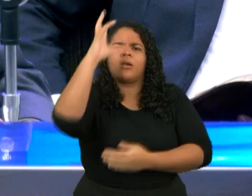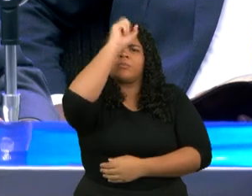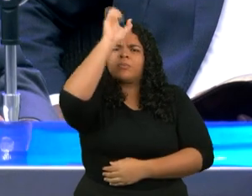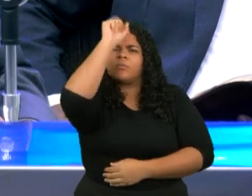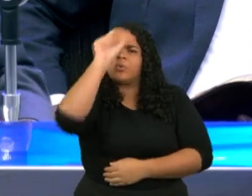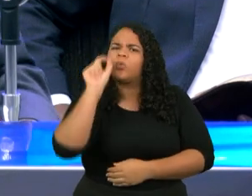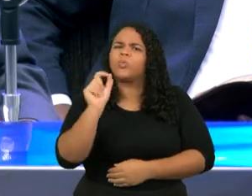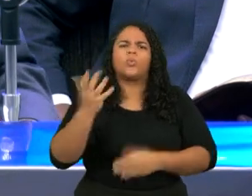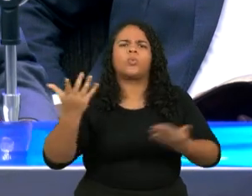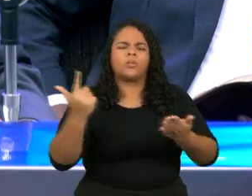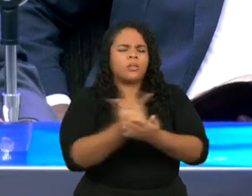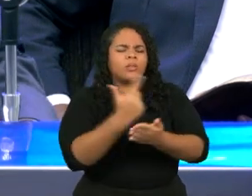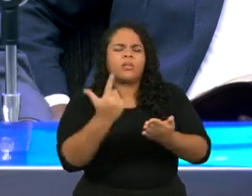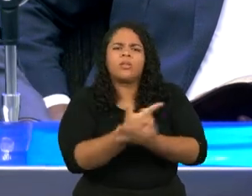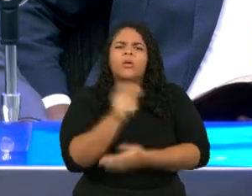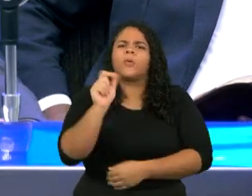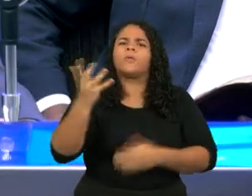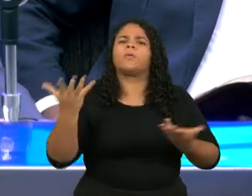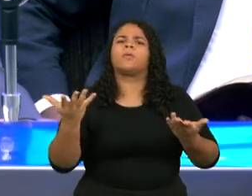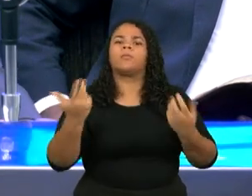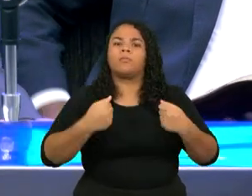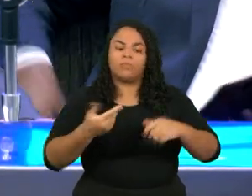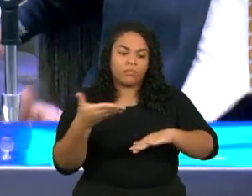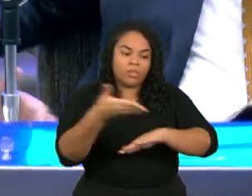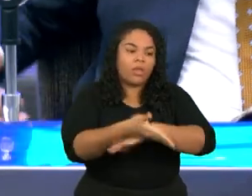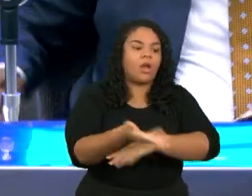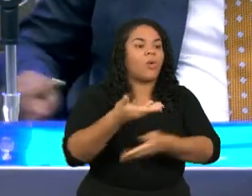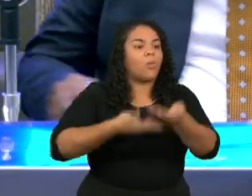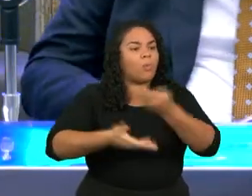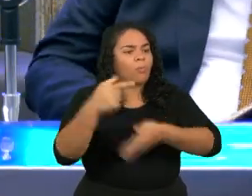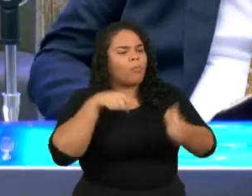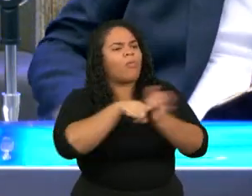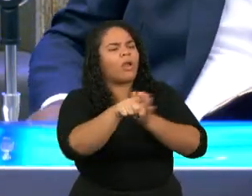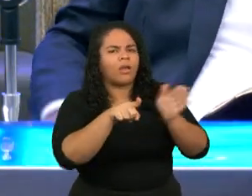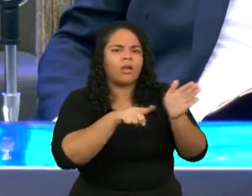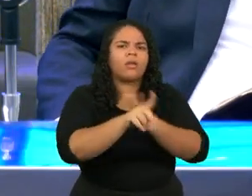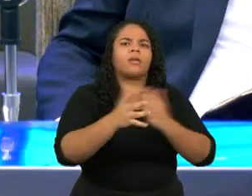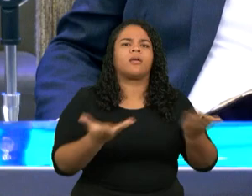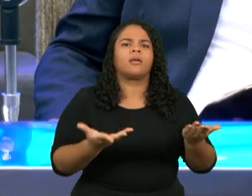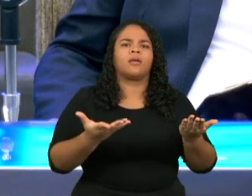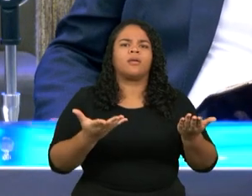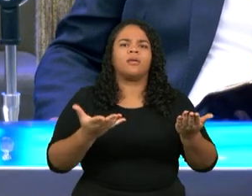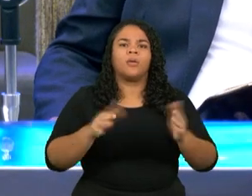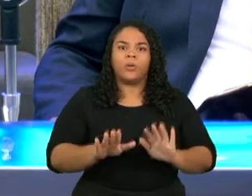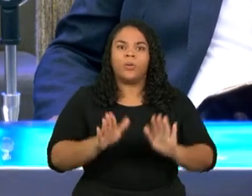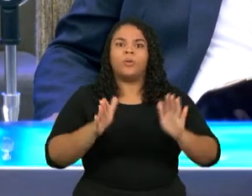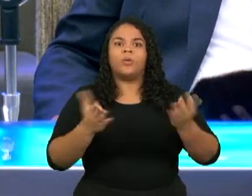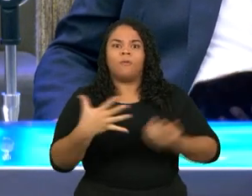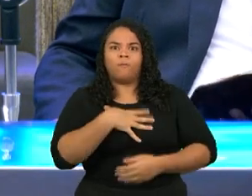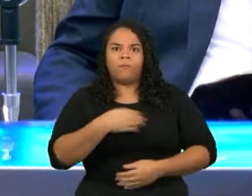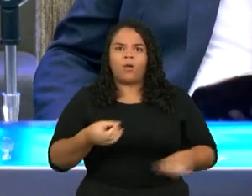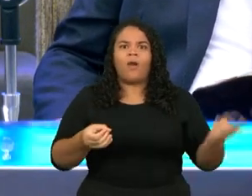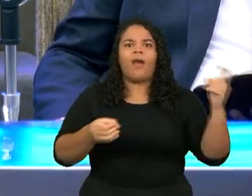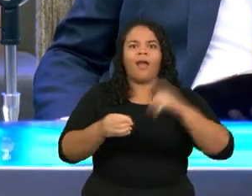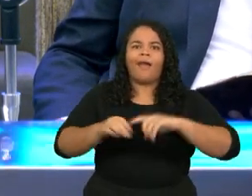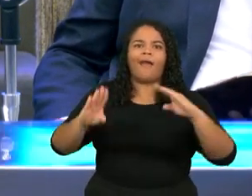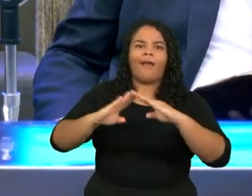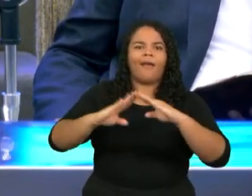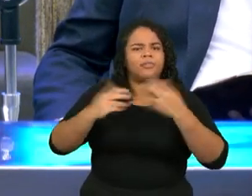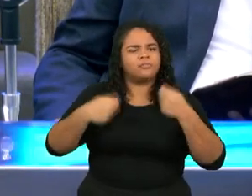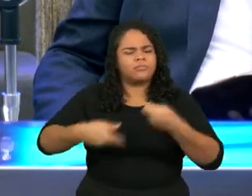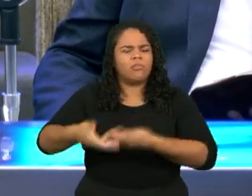converse dialogue Quando ele chegar em casa ofereça sacrifício ao Senhor para